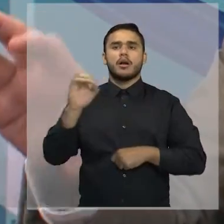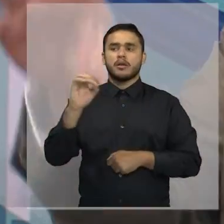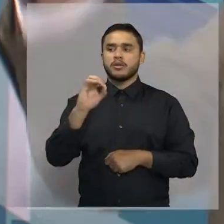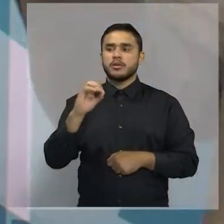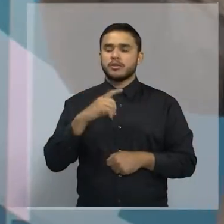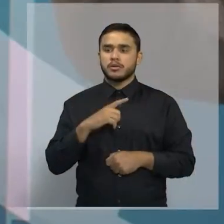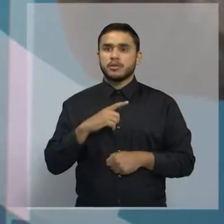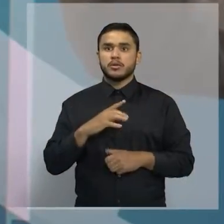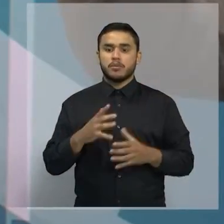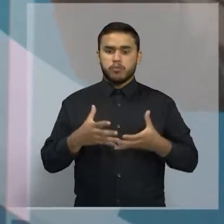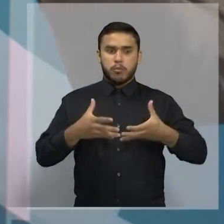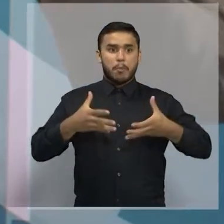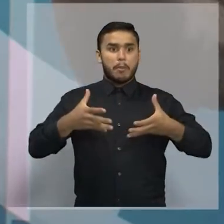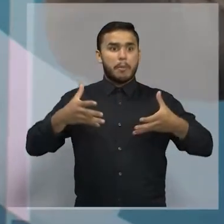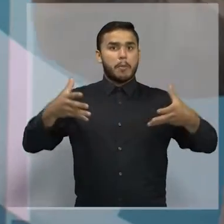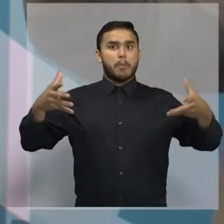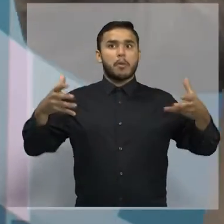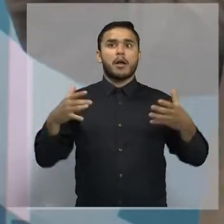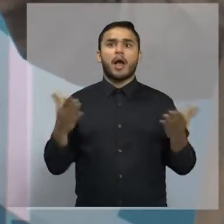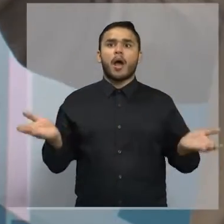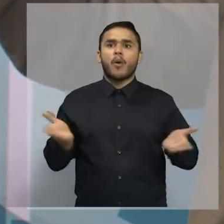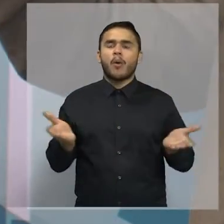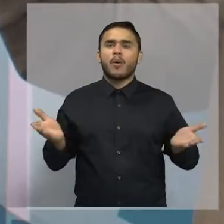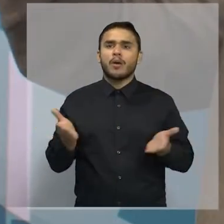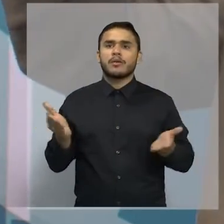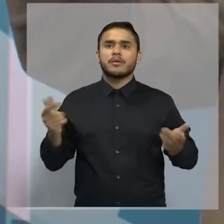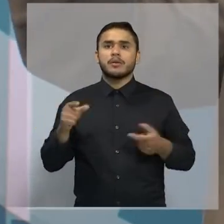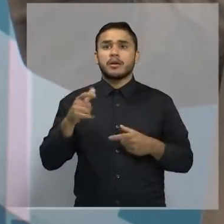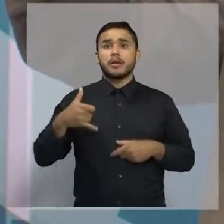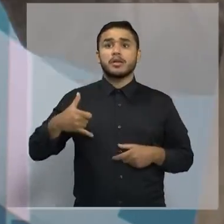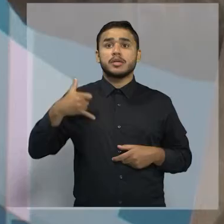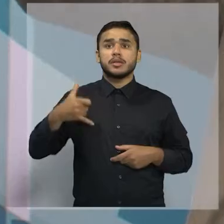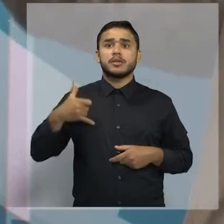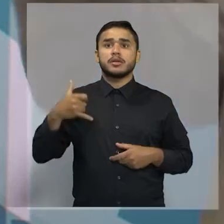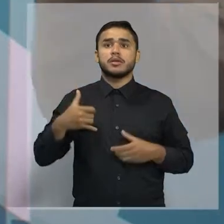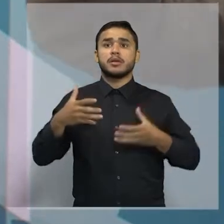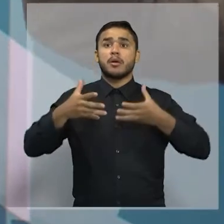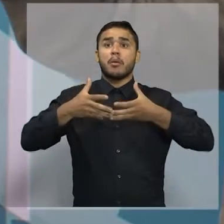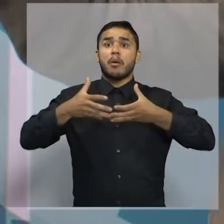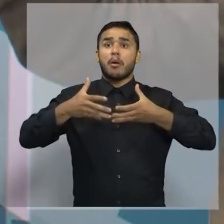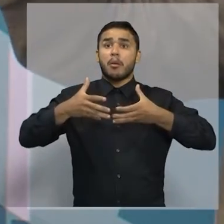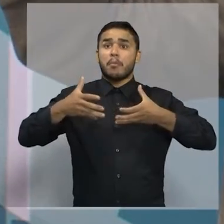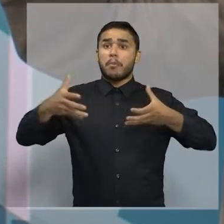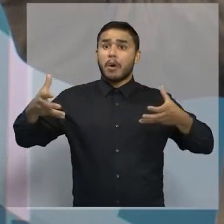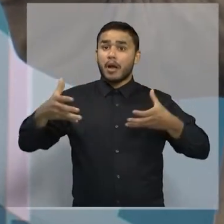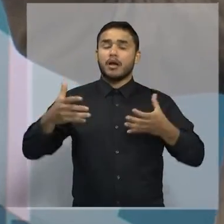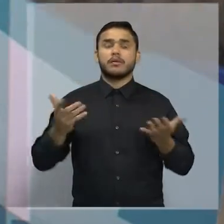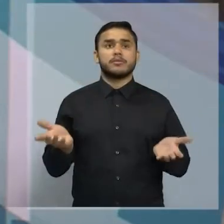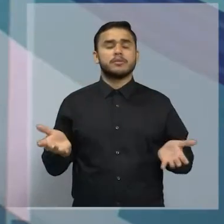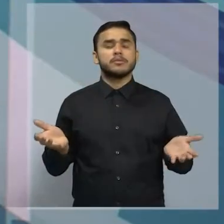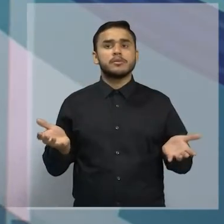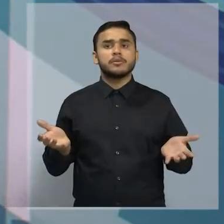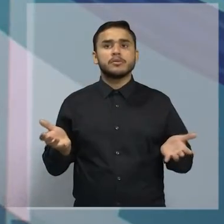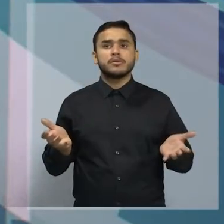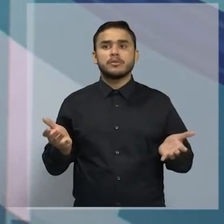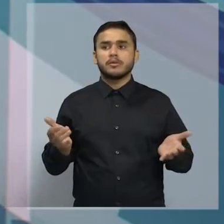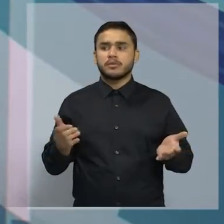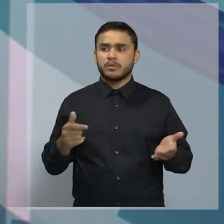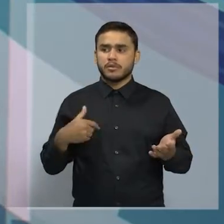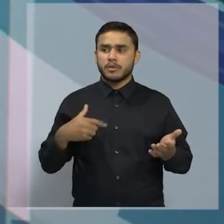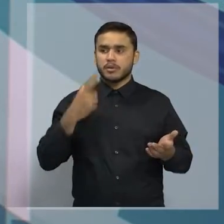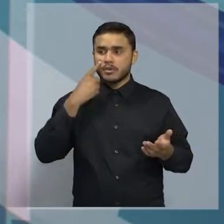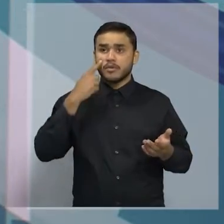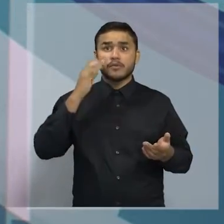alargada. E hoje, quando você olha em 2020, o meio já está muito alargado, em 2040, essa turma do meio aqui já vai estar com